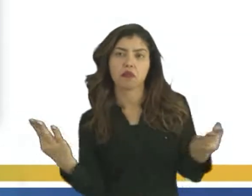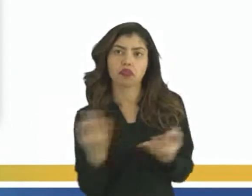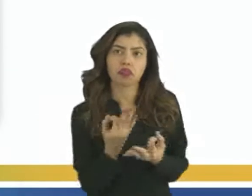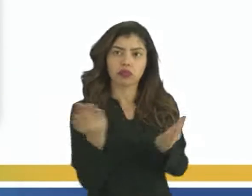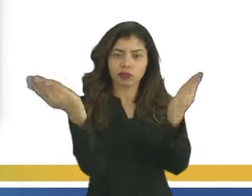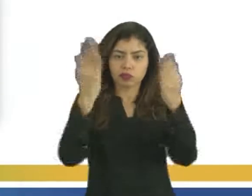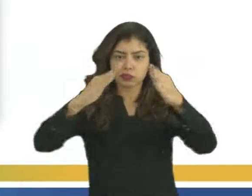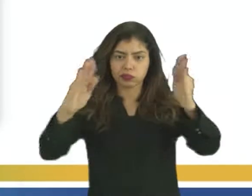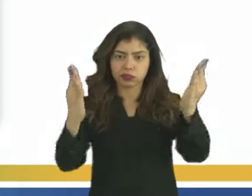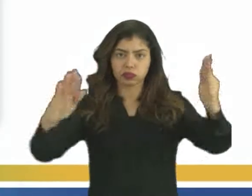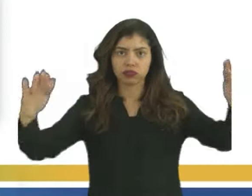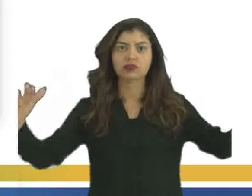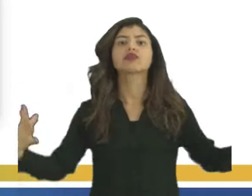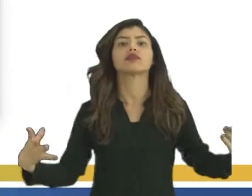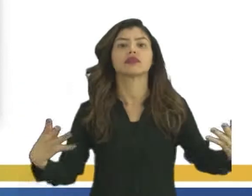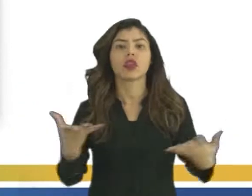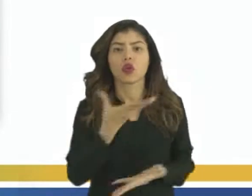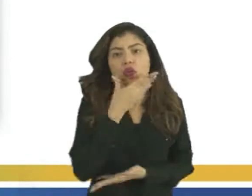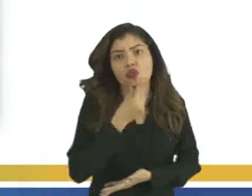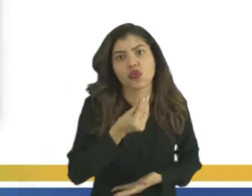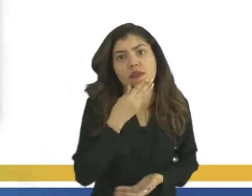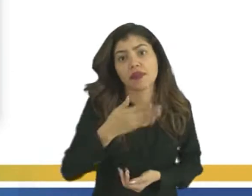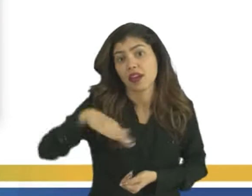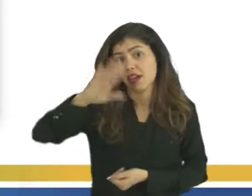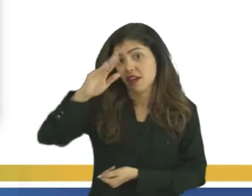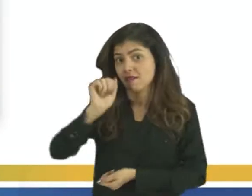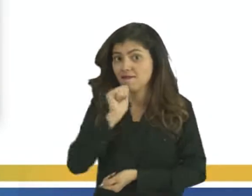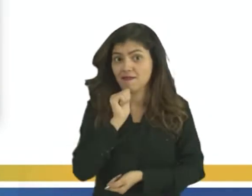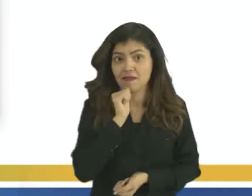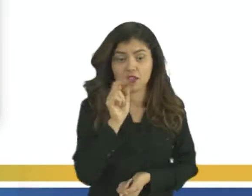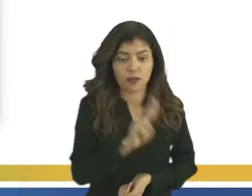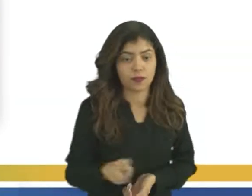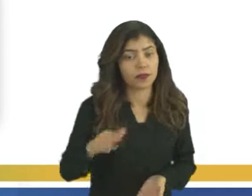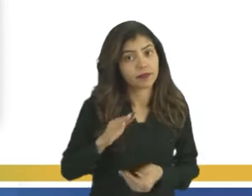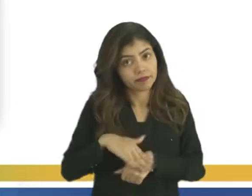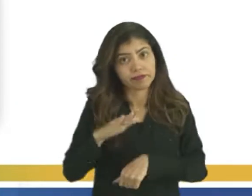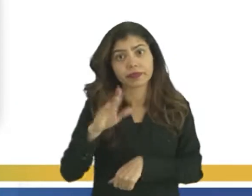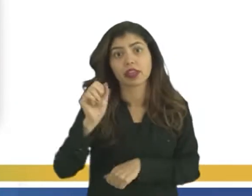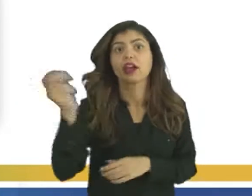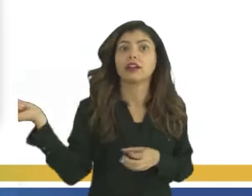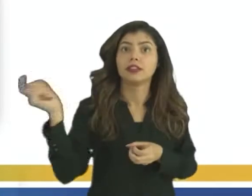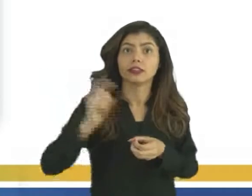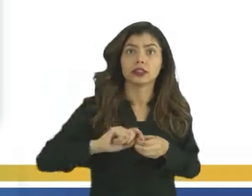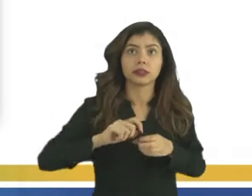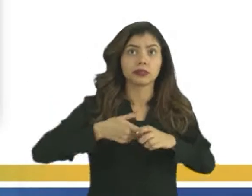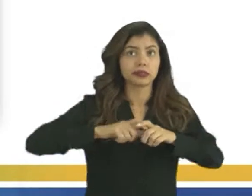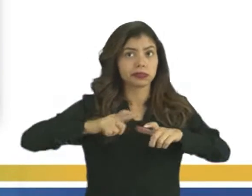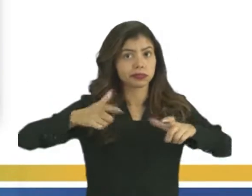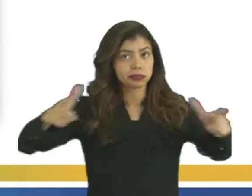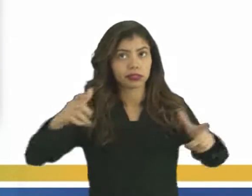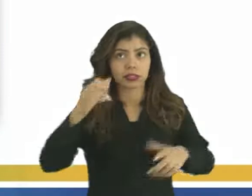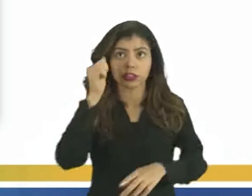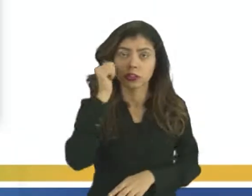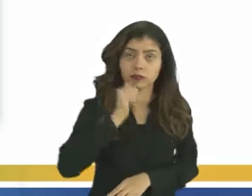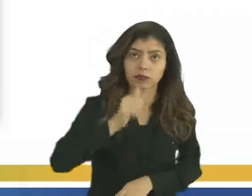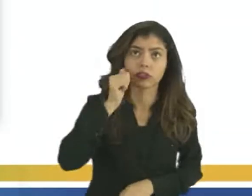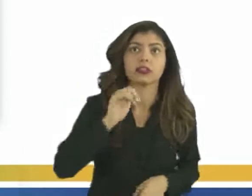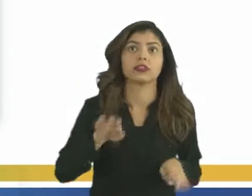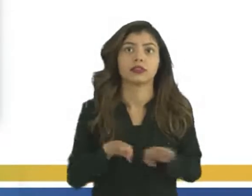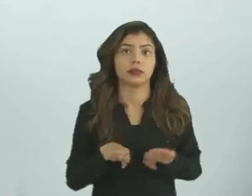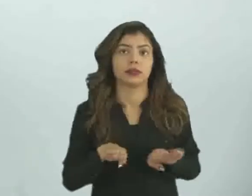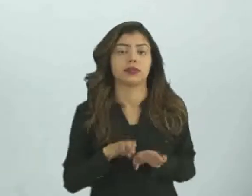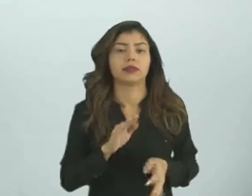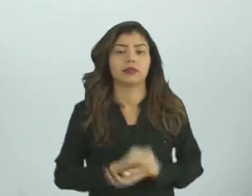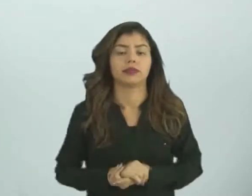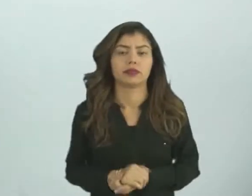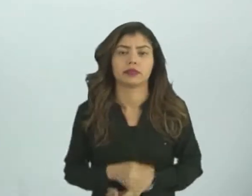forte, definido. Os homens são ainda maiores usuários, mas esse uso vem crescendo também entre as mulheres. Então,